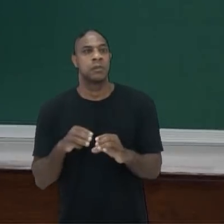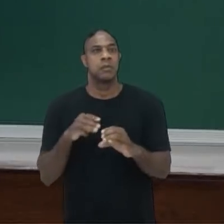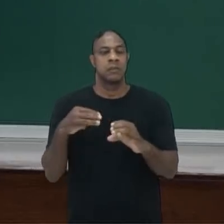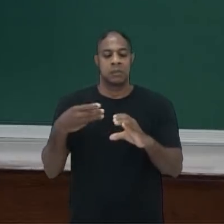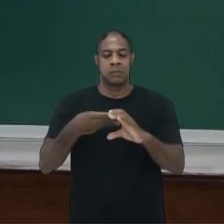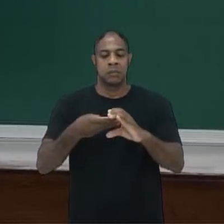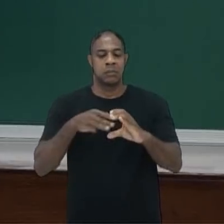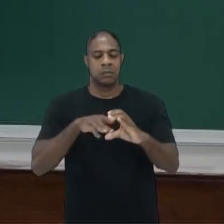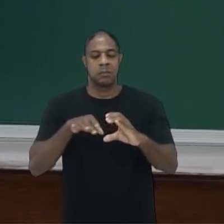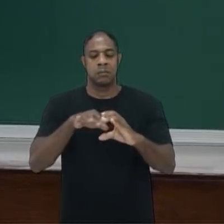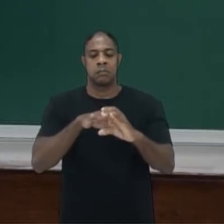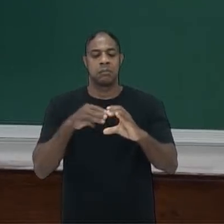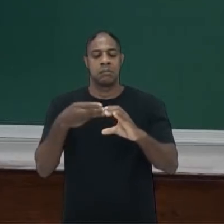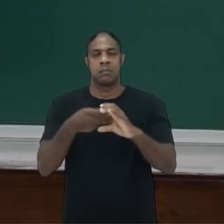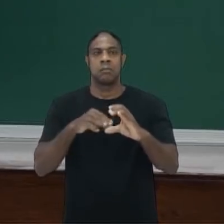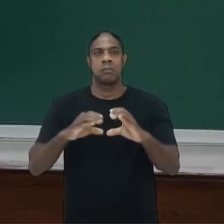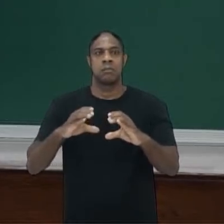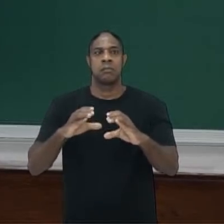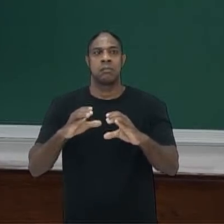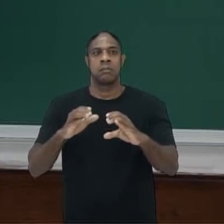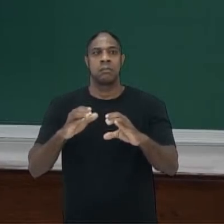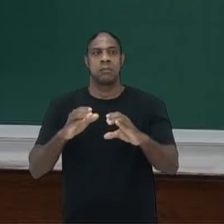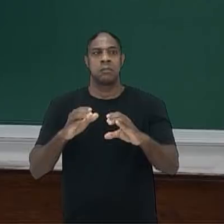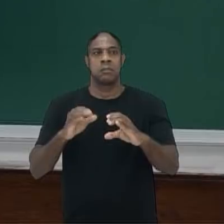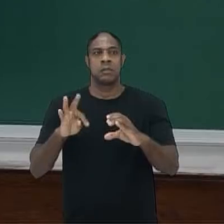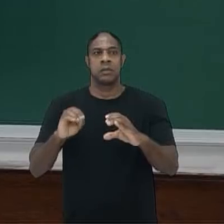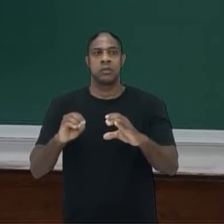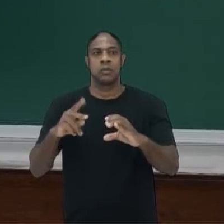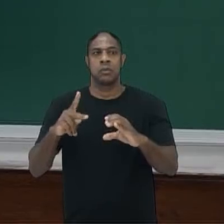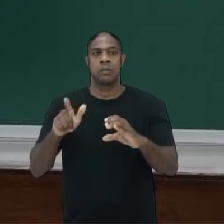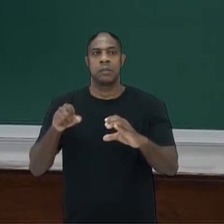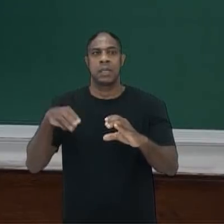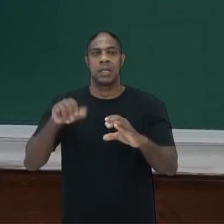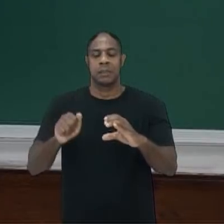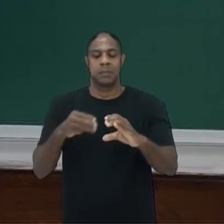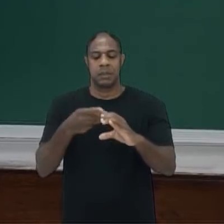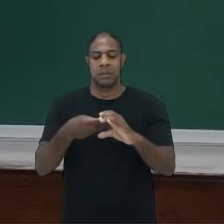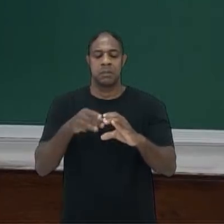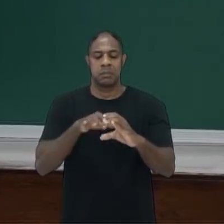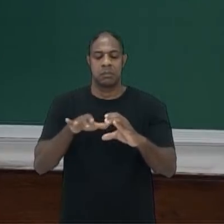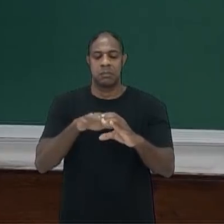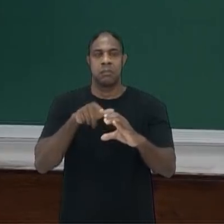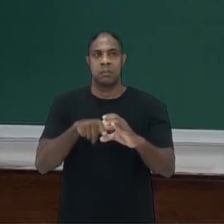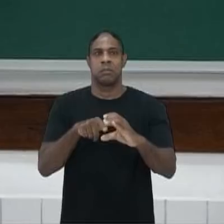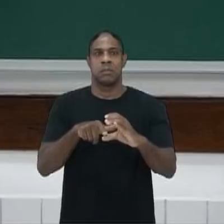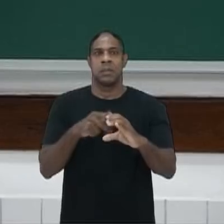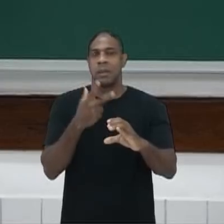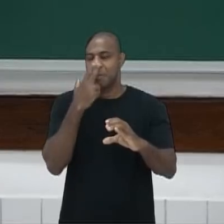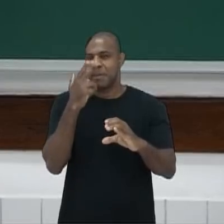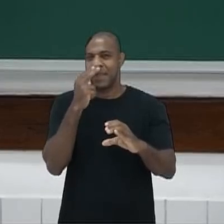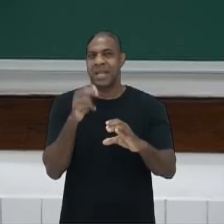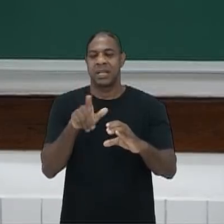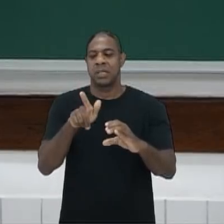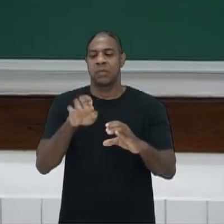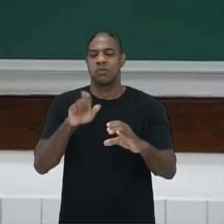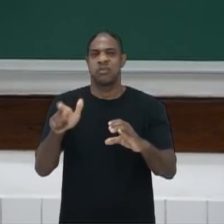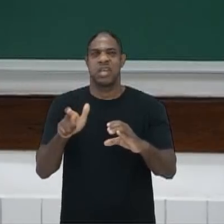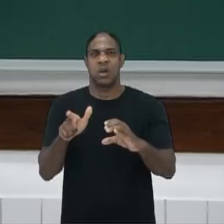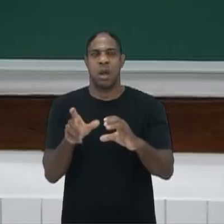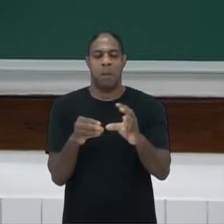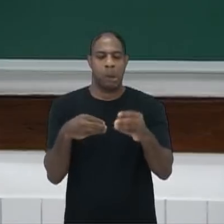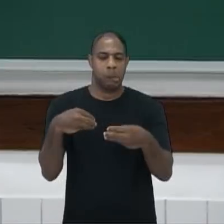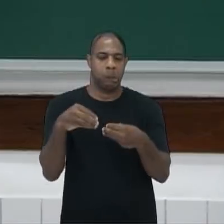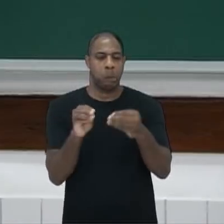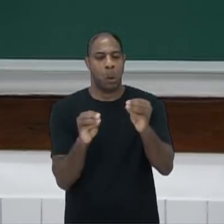citoplasma, que é uma estrutura, parece um líquido, mas não é um líquido. Parece um gel. Então é uma mistura de